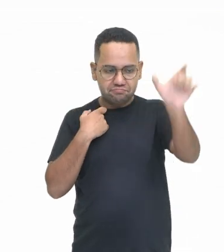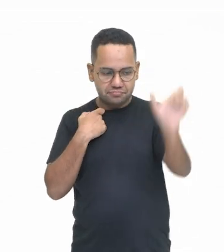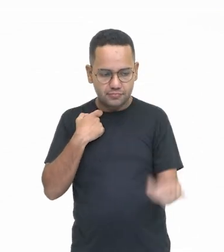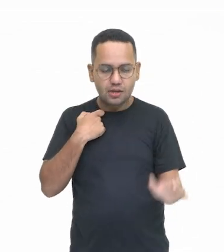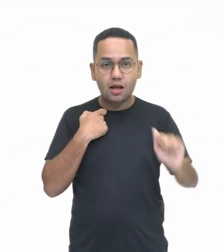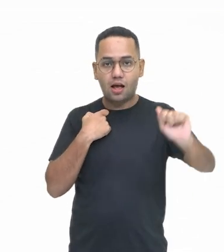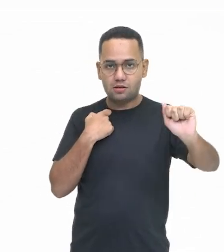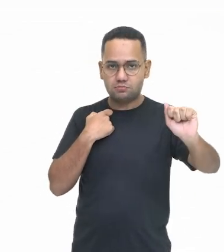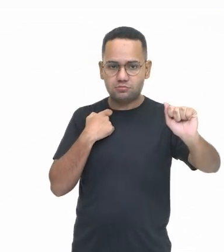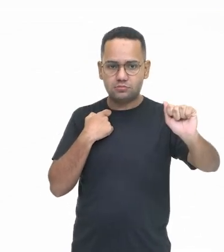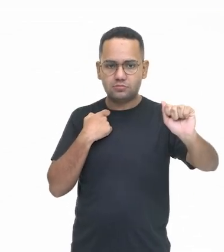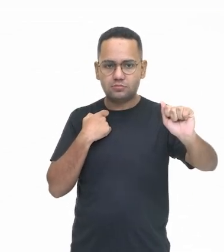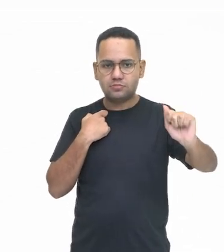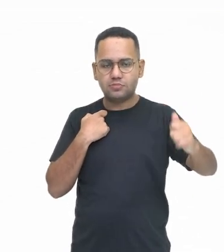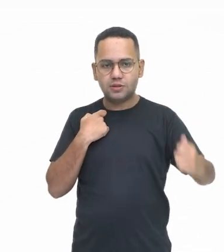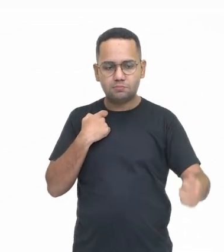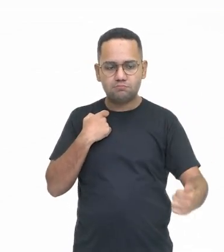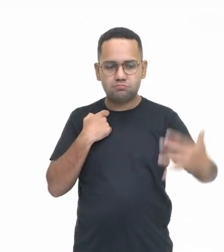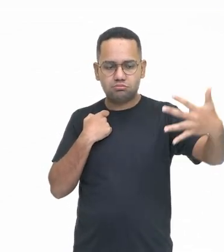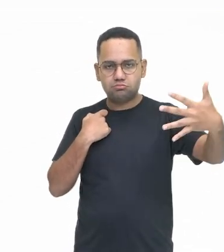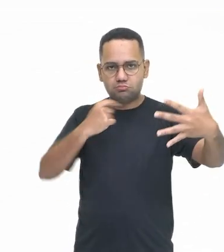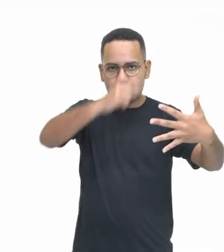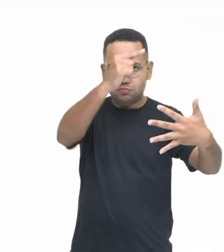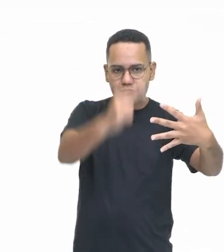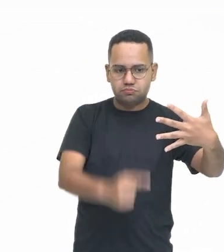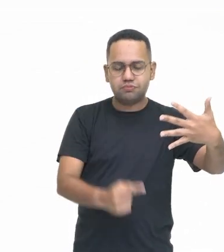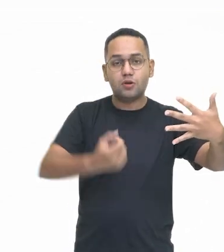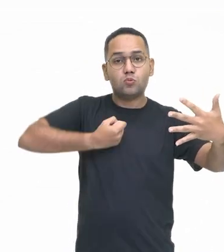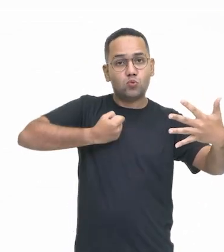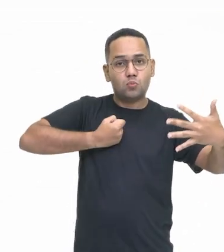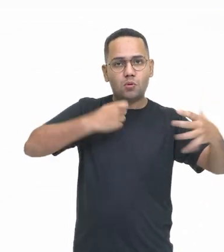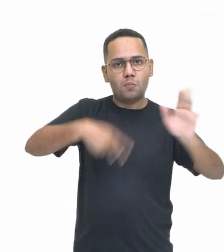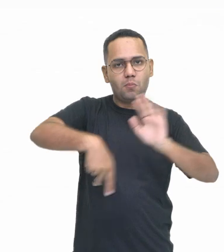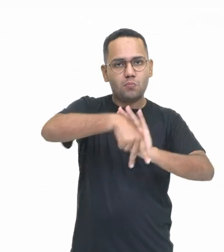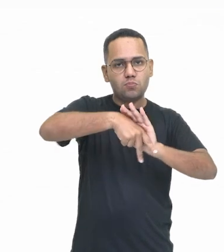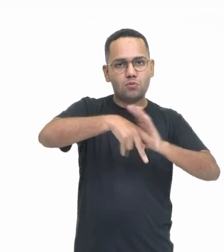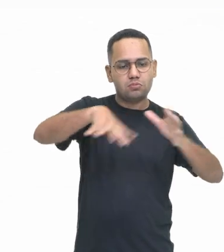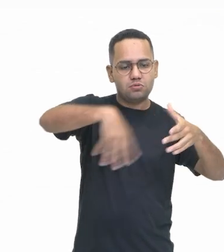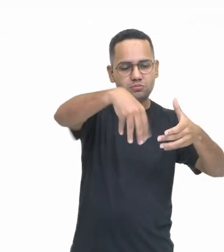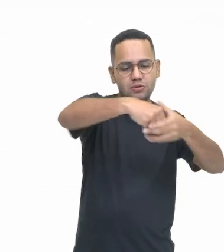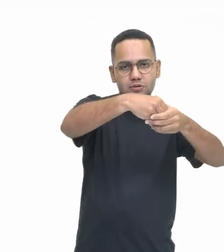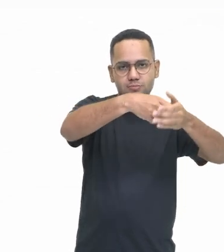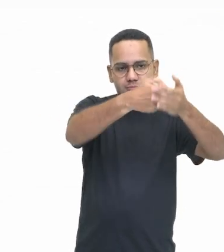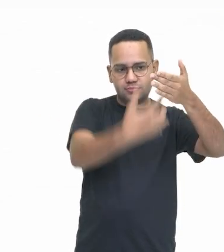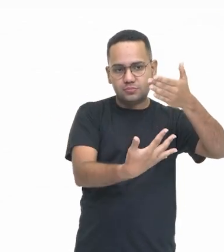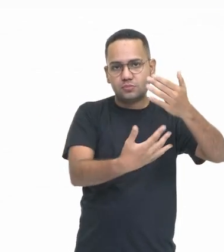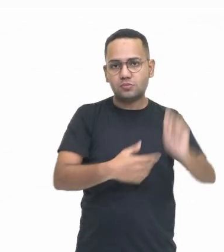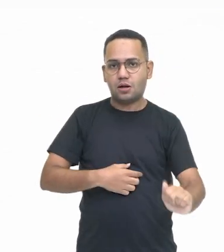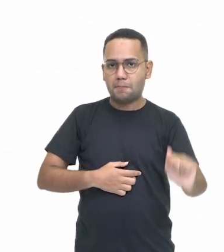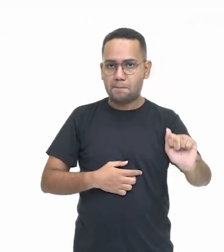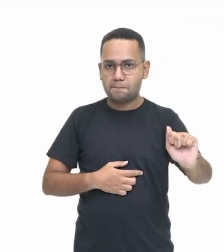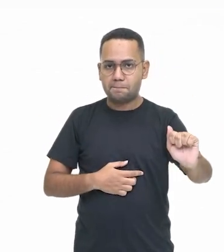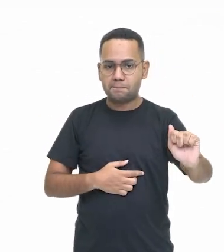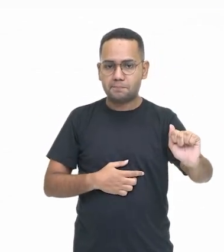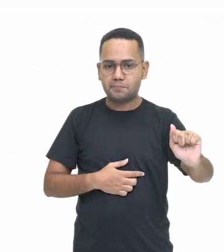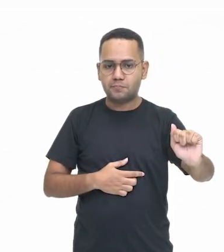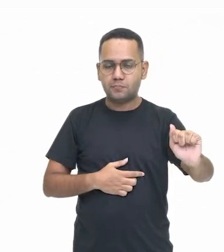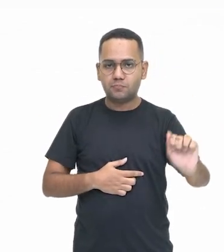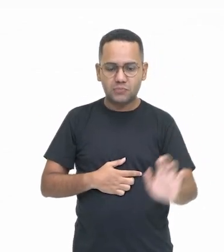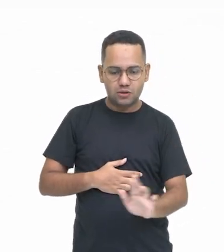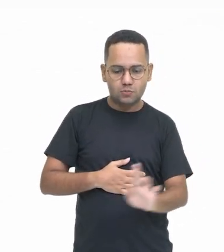o -1, o 0, 1 e o 2. Todos esses elementos aí do conjunto a gente vai passar a chamar